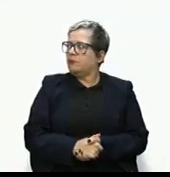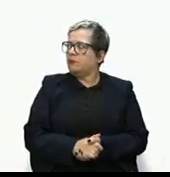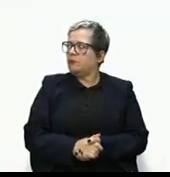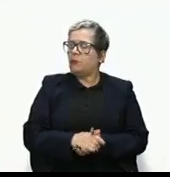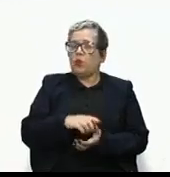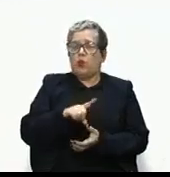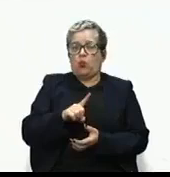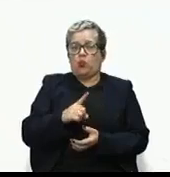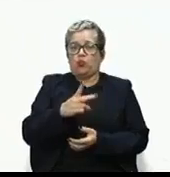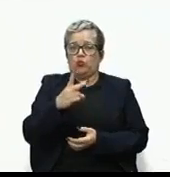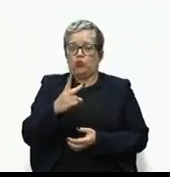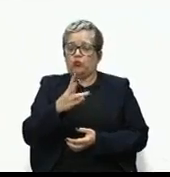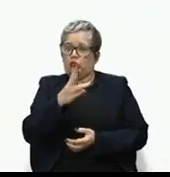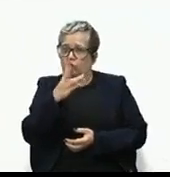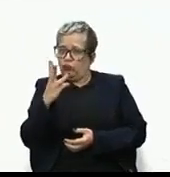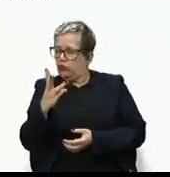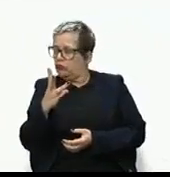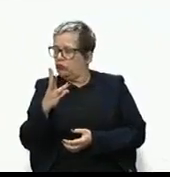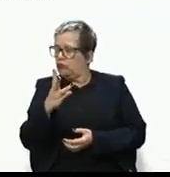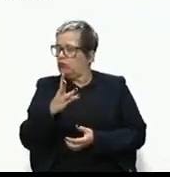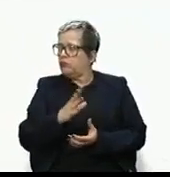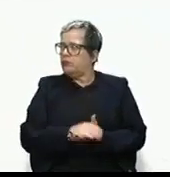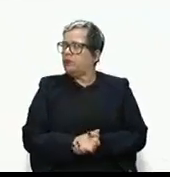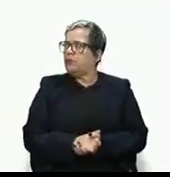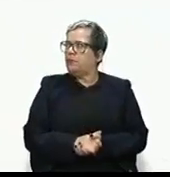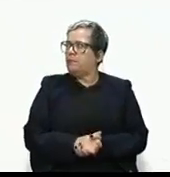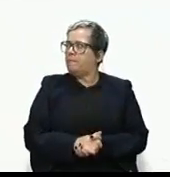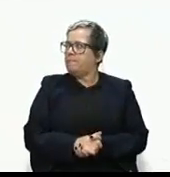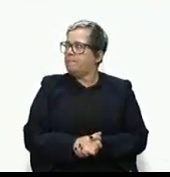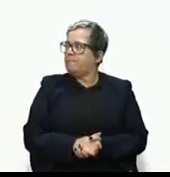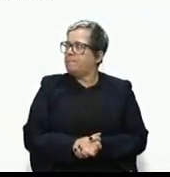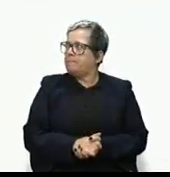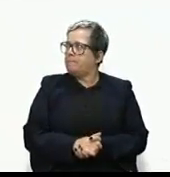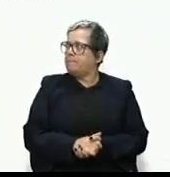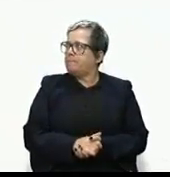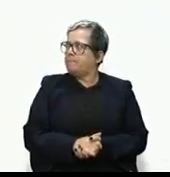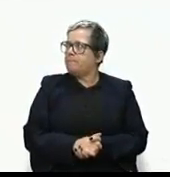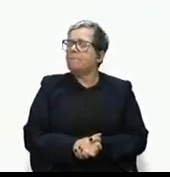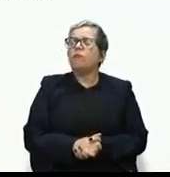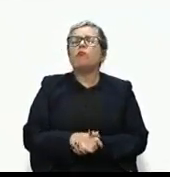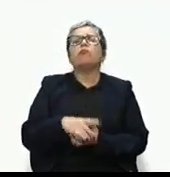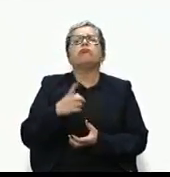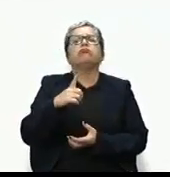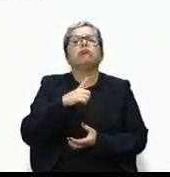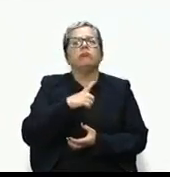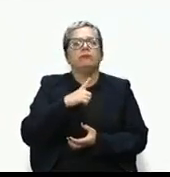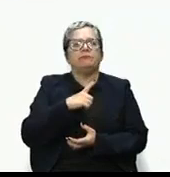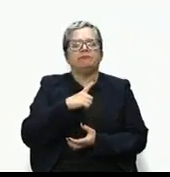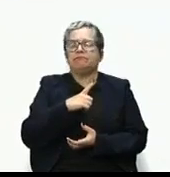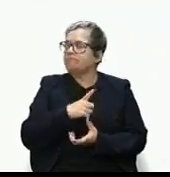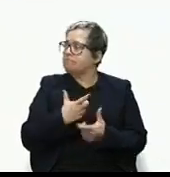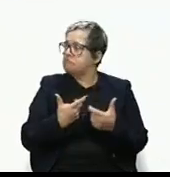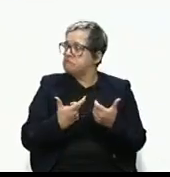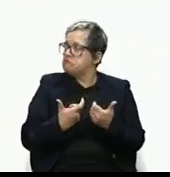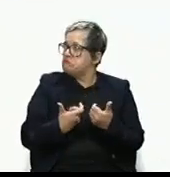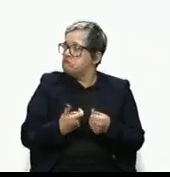1, 2 e 3. Então, o que que nós temos? Nós